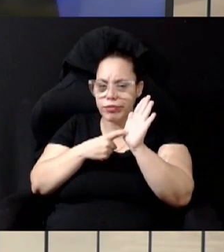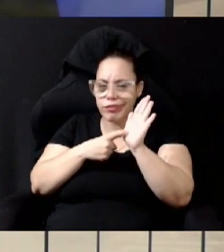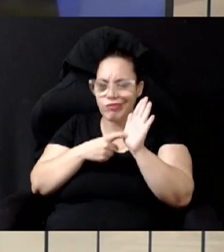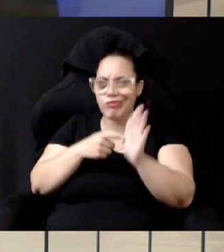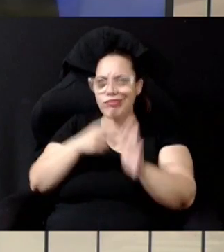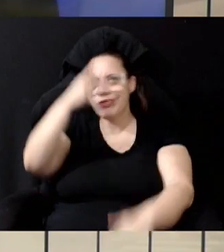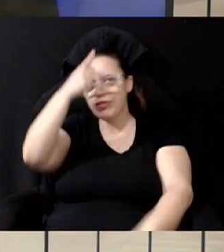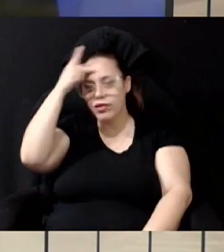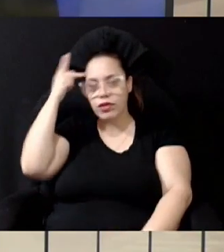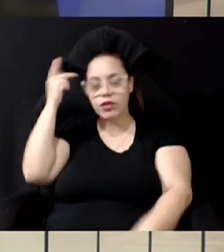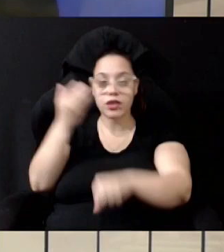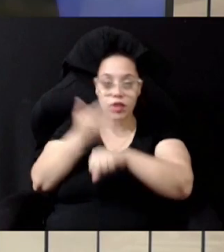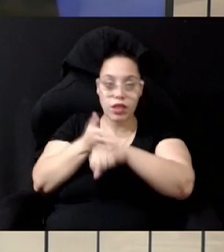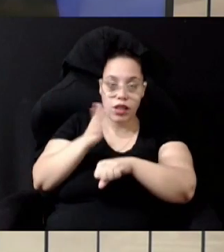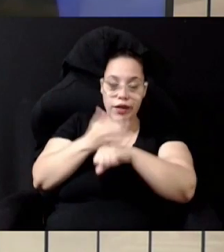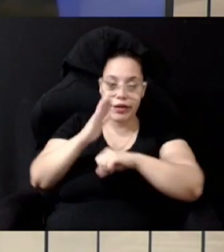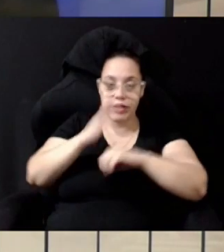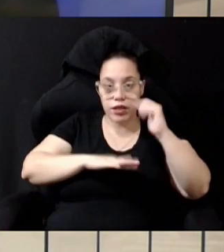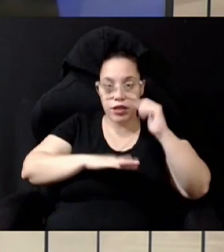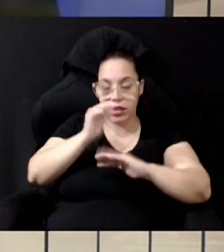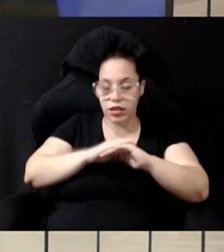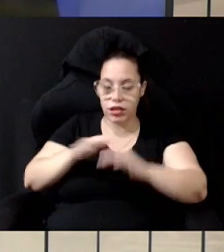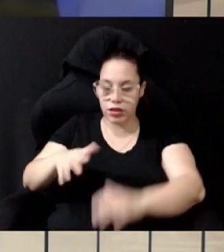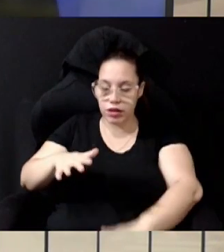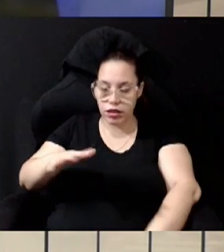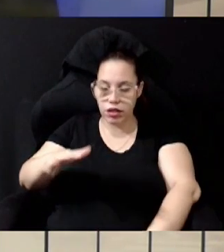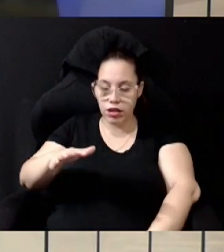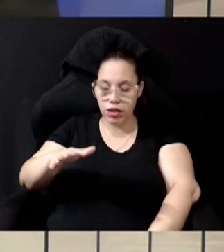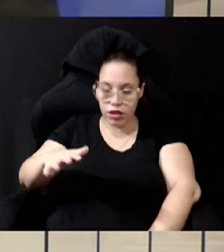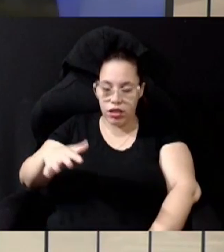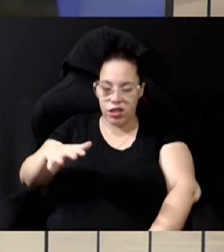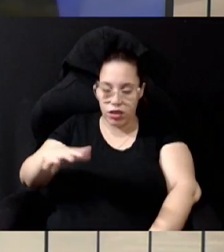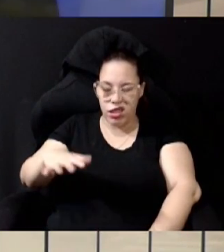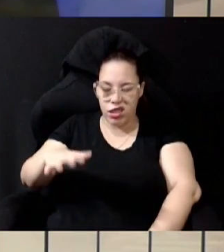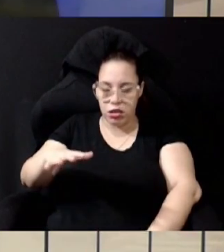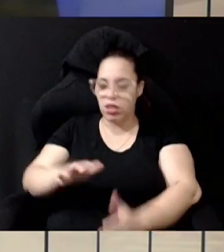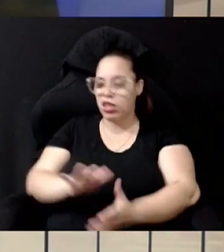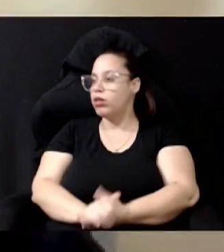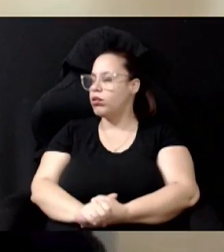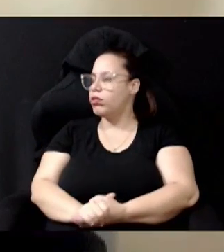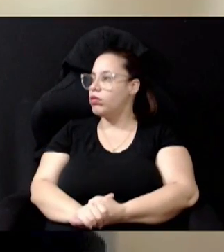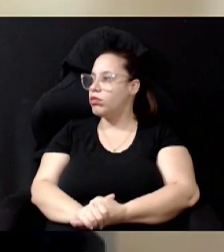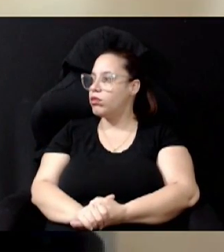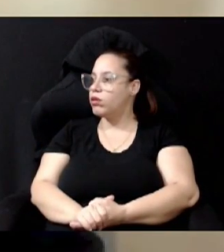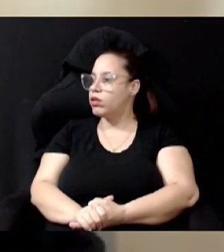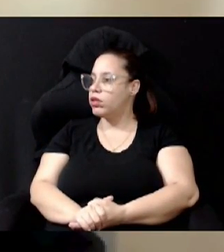Parkinson ou que vão aí começar esse tipo de tratamento?